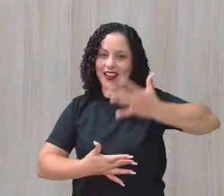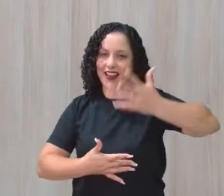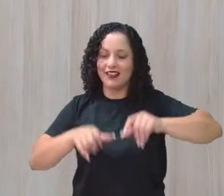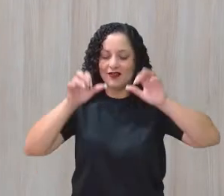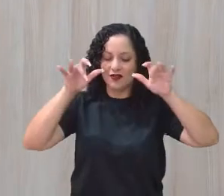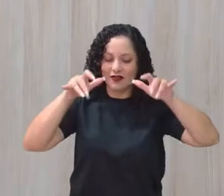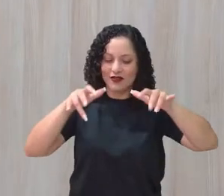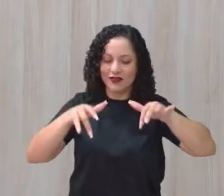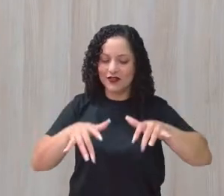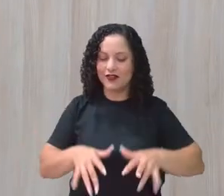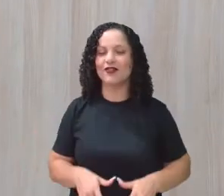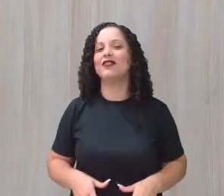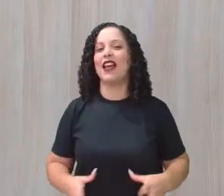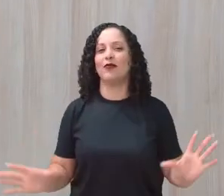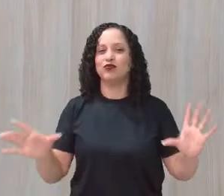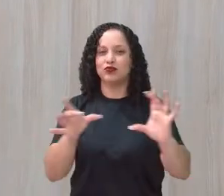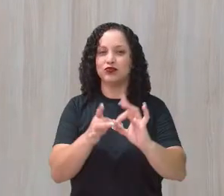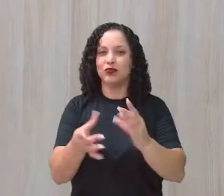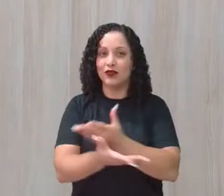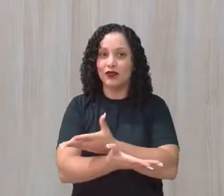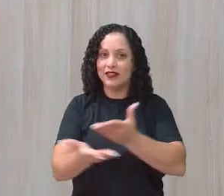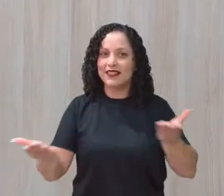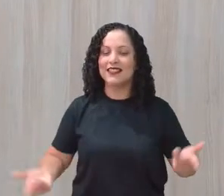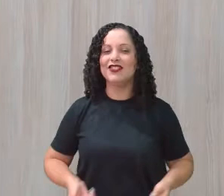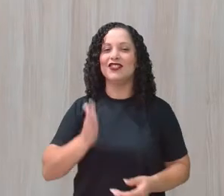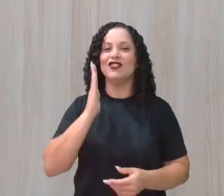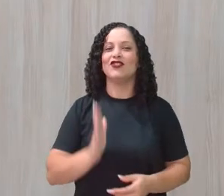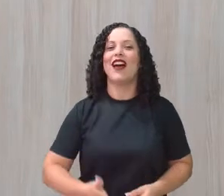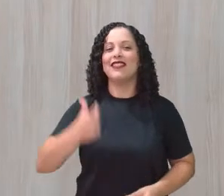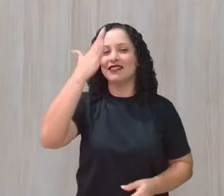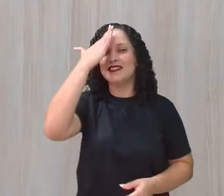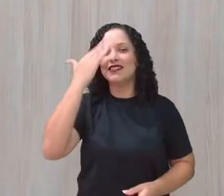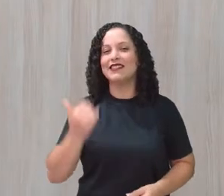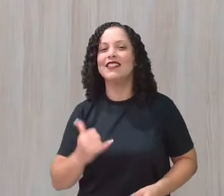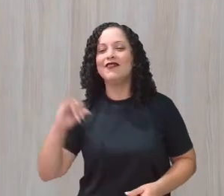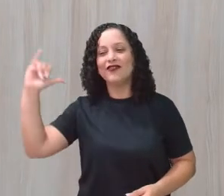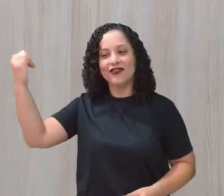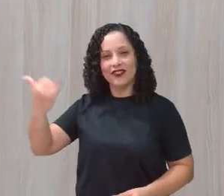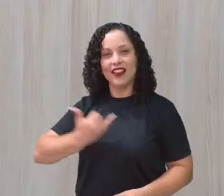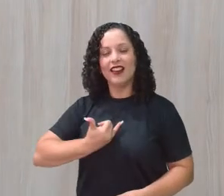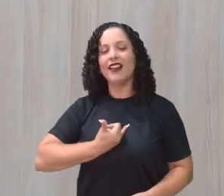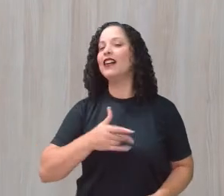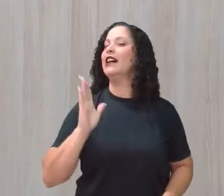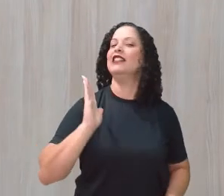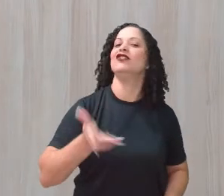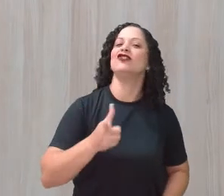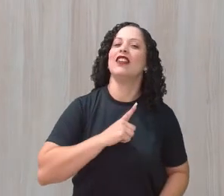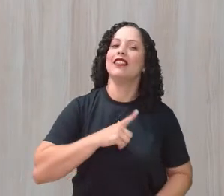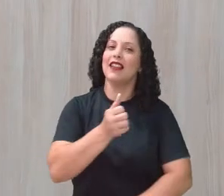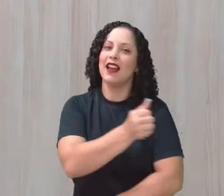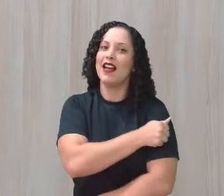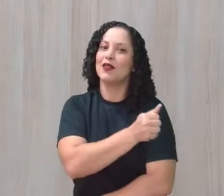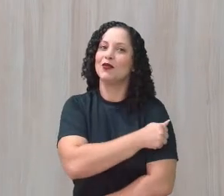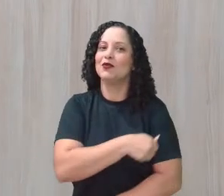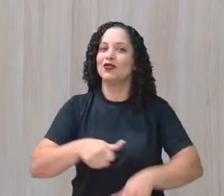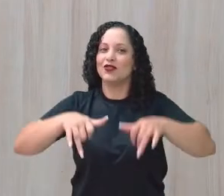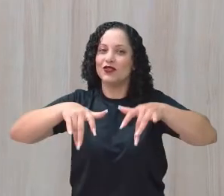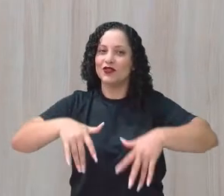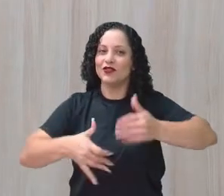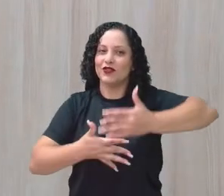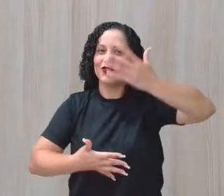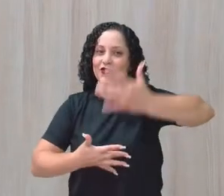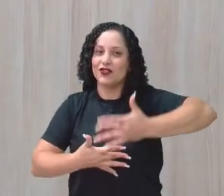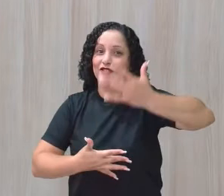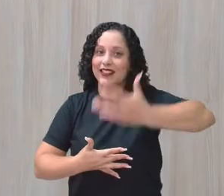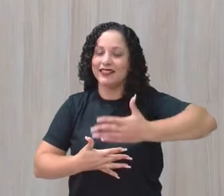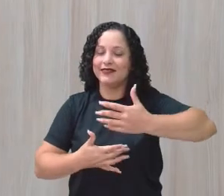com vocês. E eu já sei, já tive a informação que temos alunos no chat. E aquele aluno